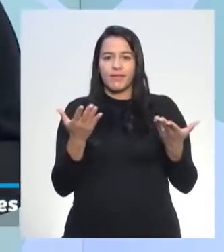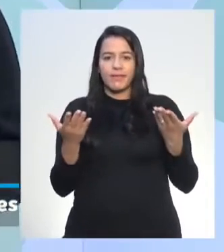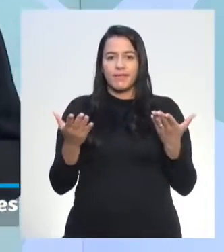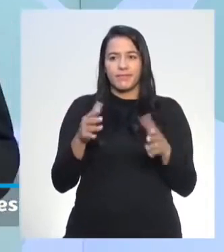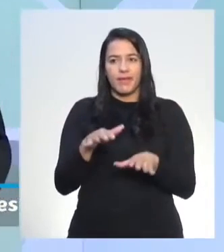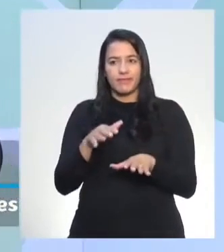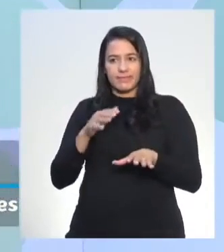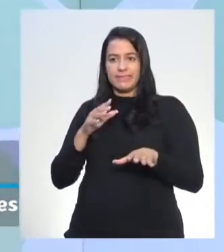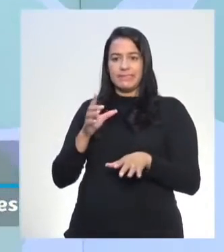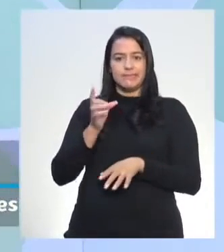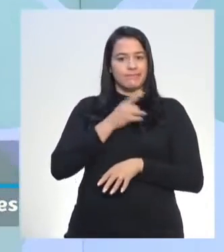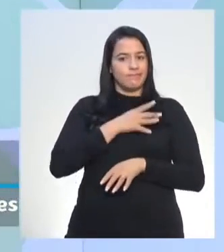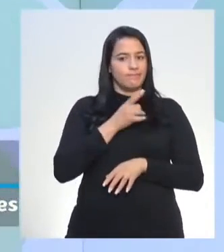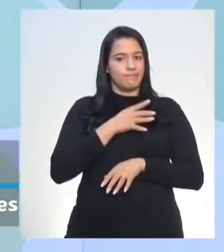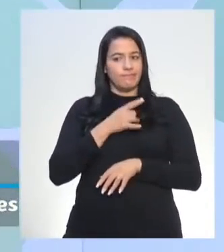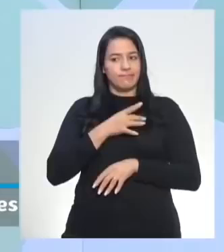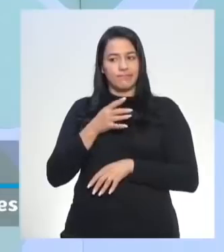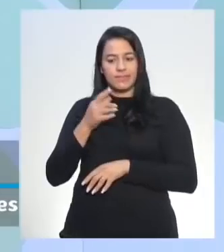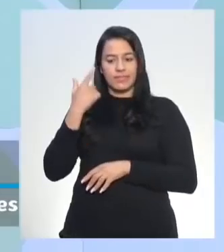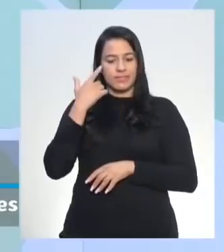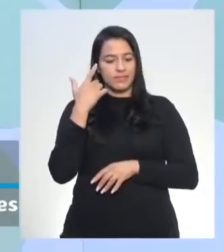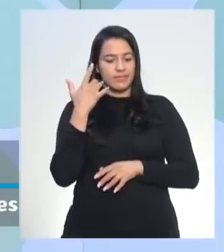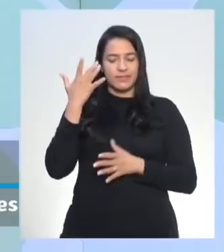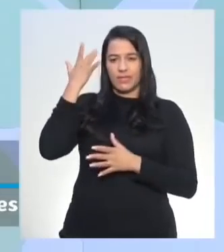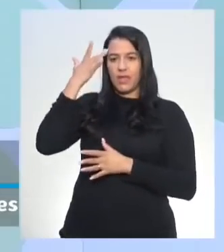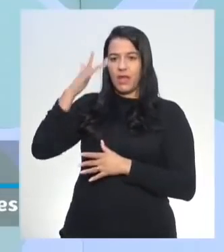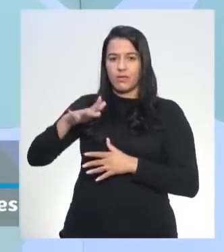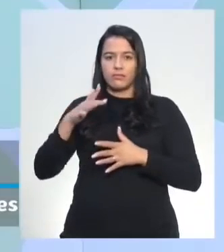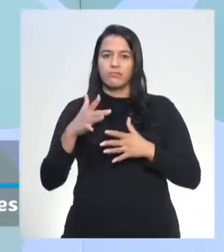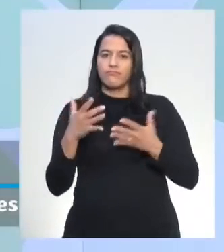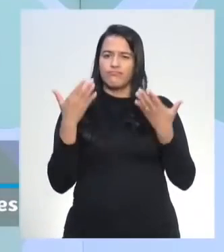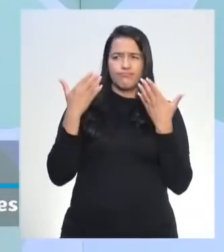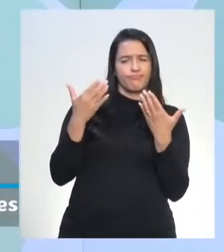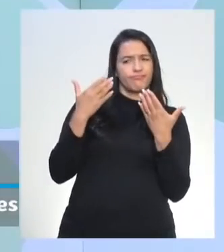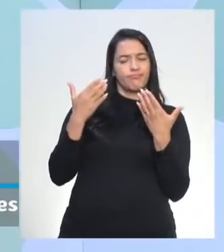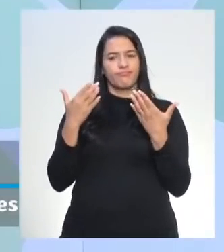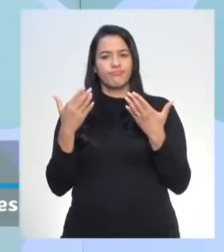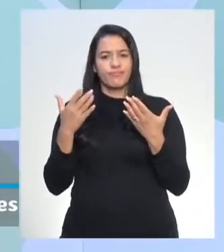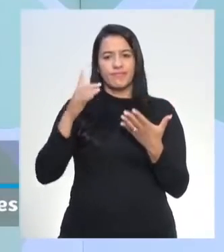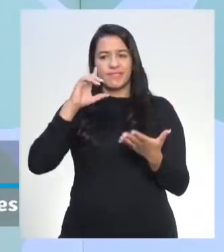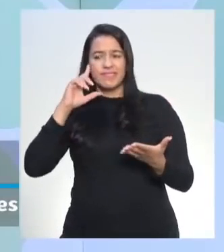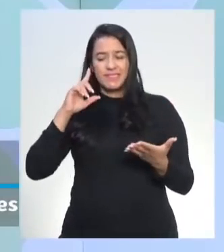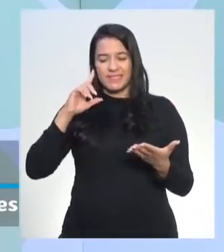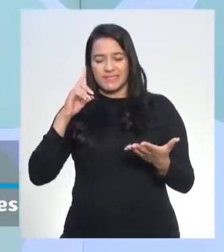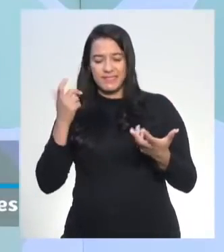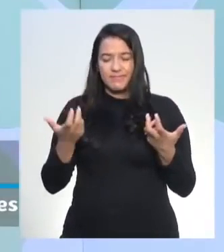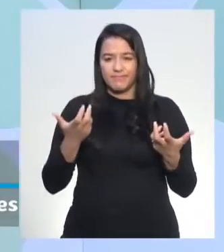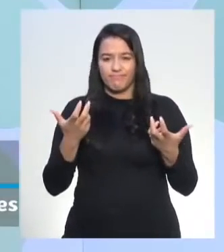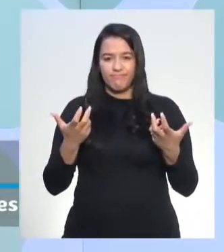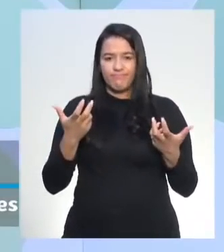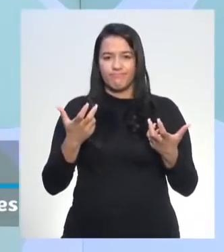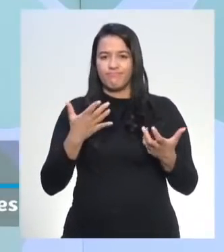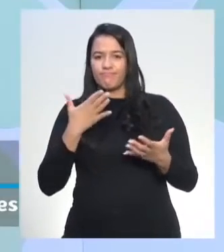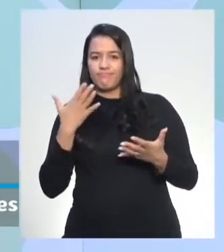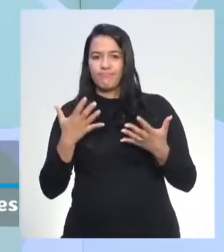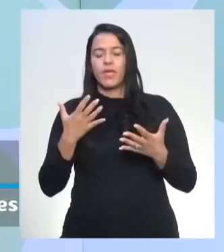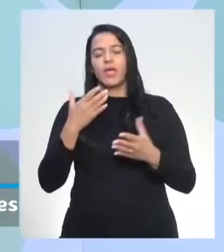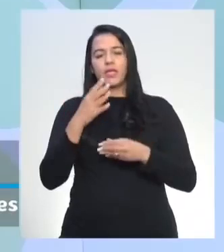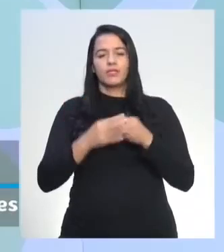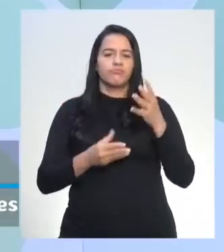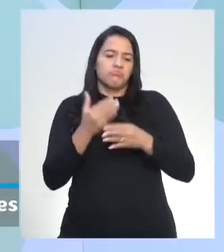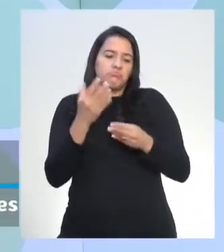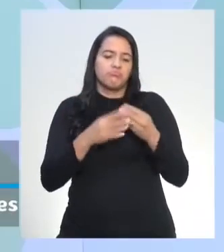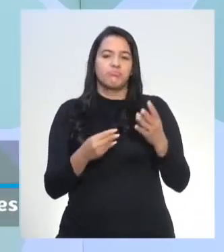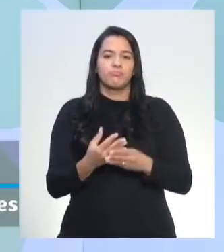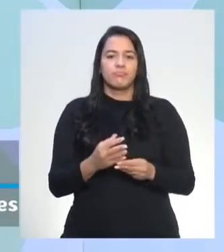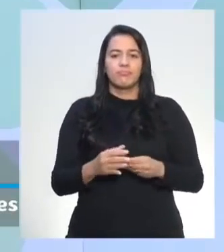pé atrás, né? Não decidir. Indeciso seria a palavra. Então, você tem que tomar uma decisão, mas você fica indeciso. Você titubeou. Você não